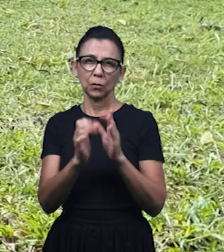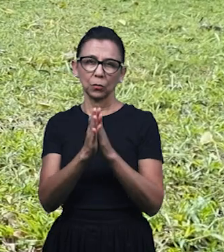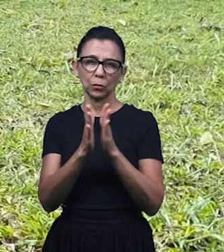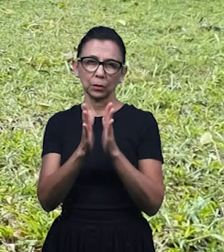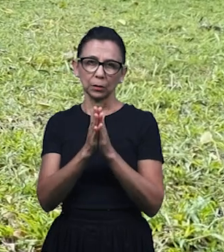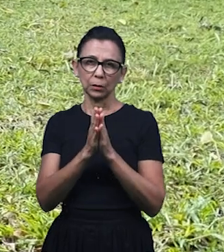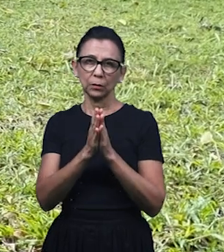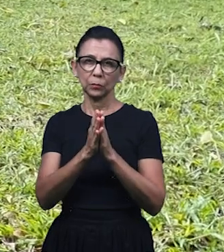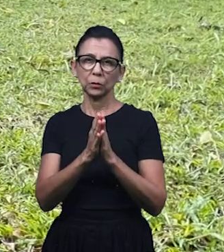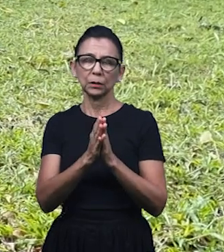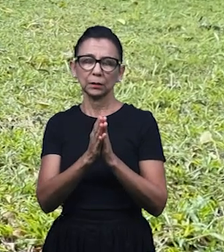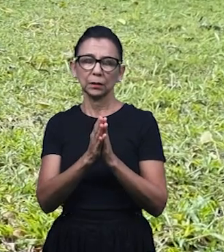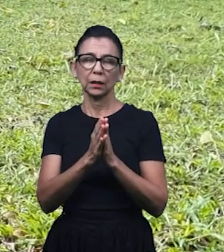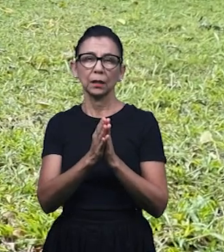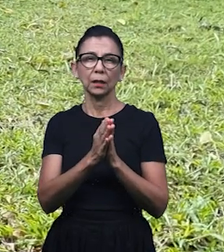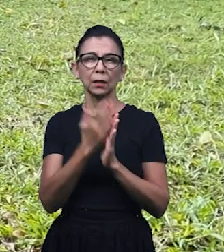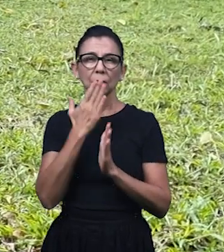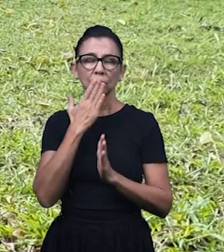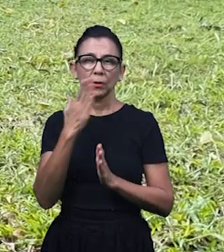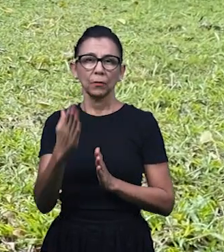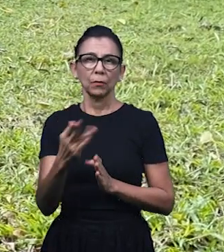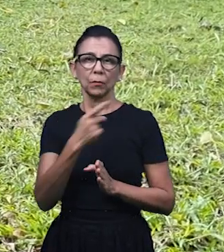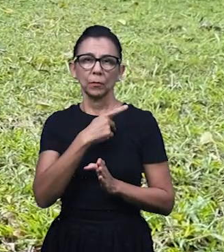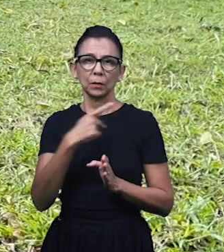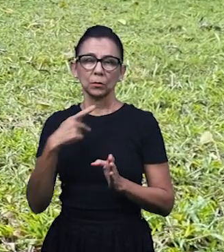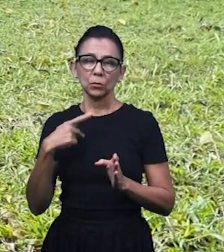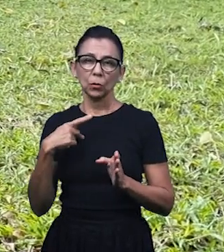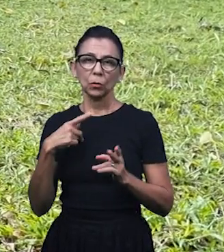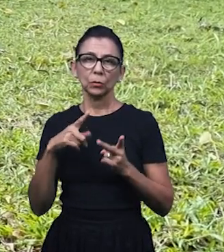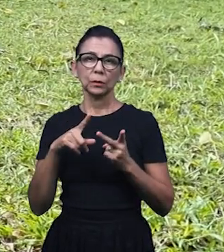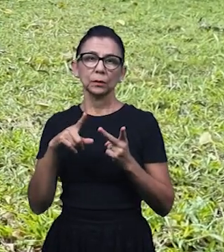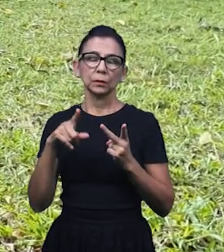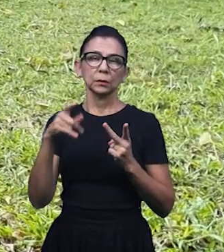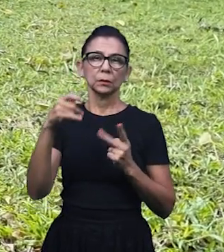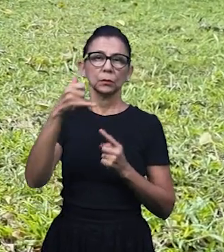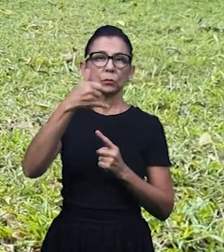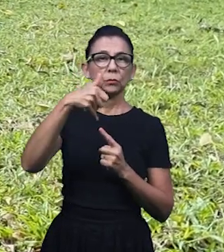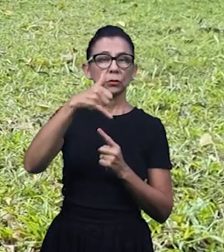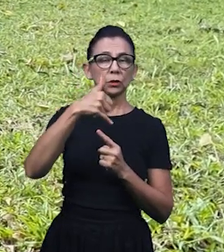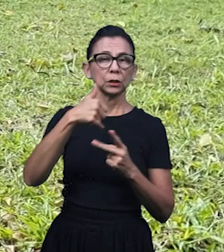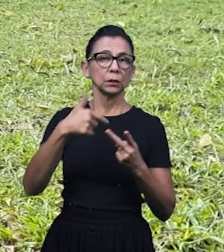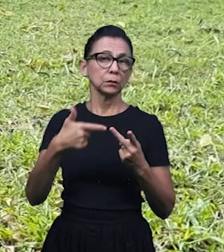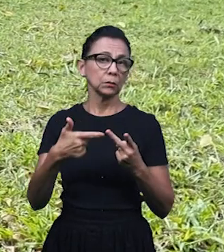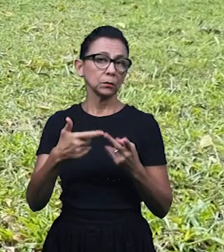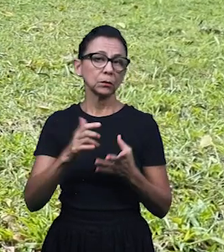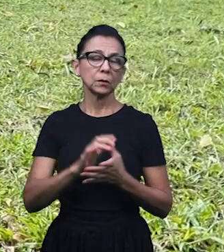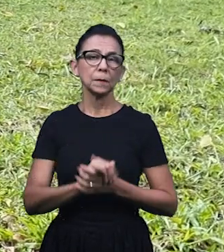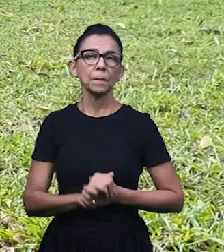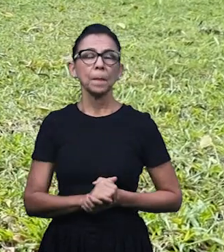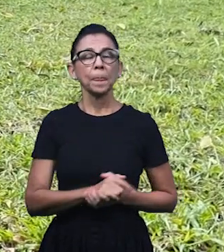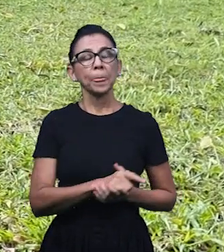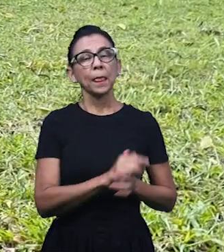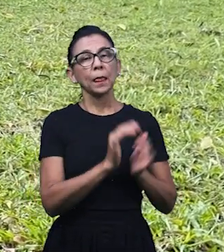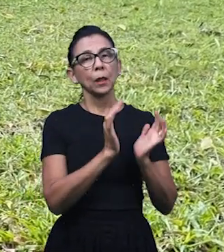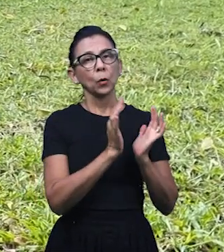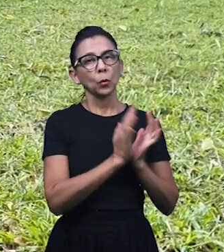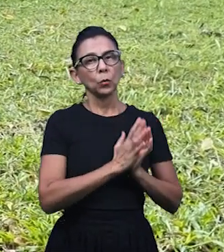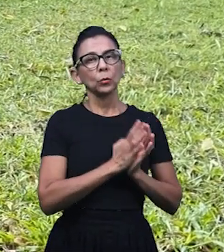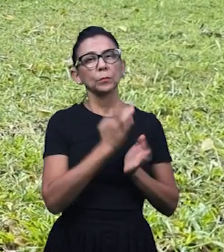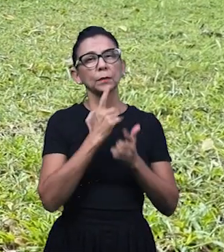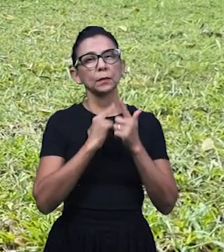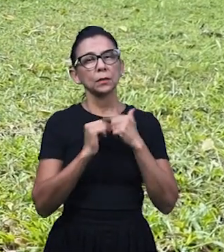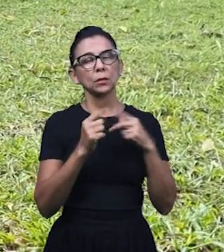dos nossos pastores, dos nossos ungidos, os irmãos sentiram o desejo no Senhor de visitar um dos pastores que